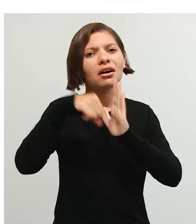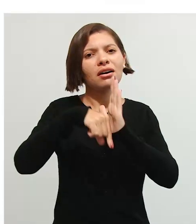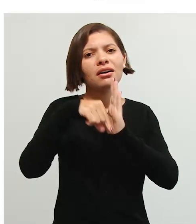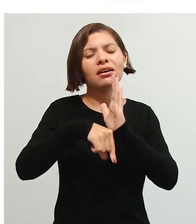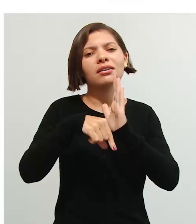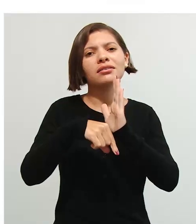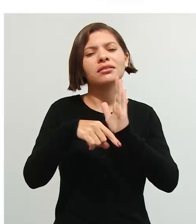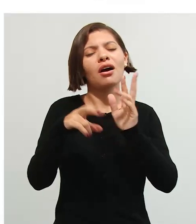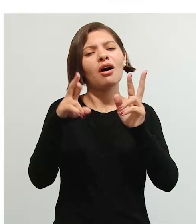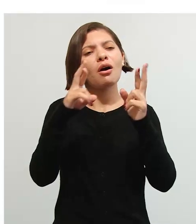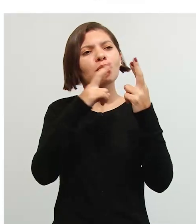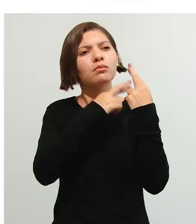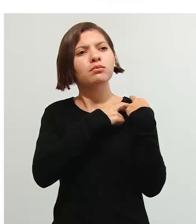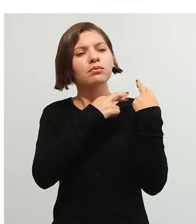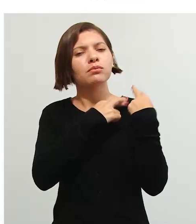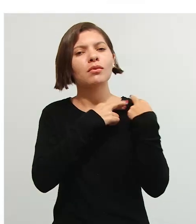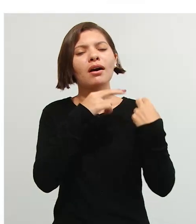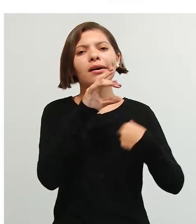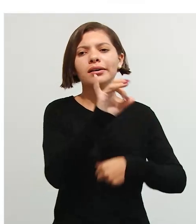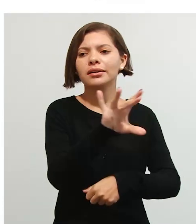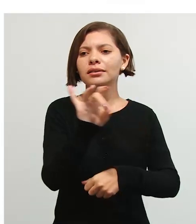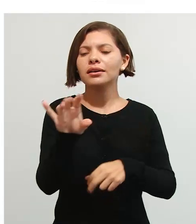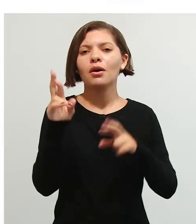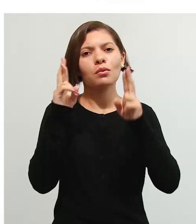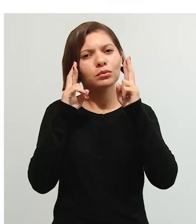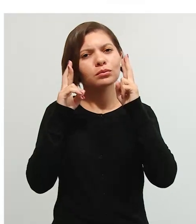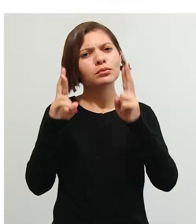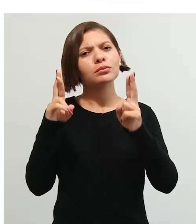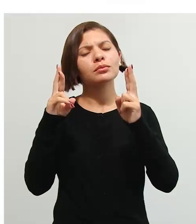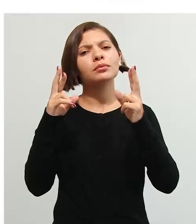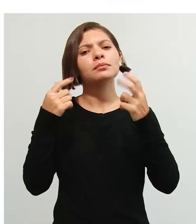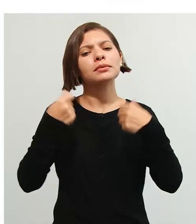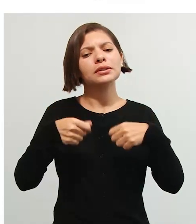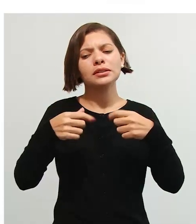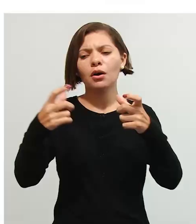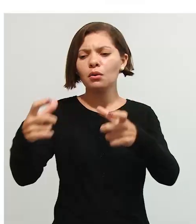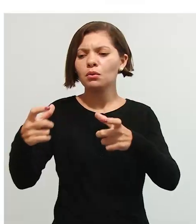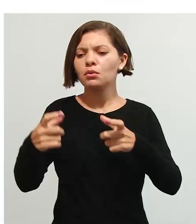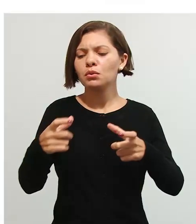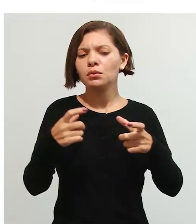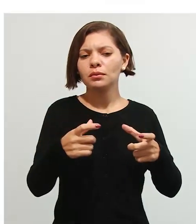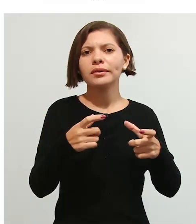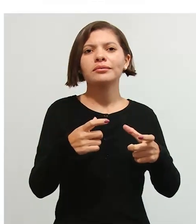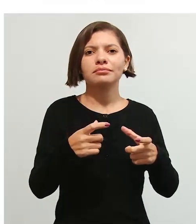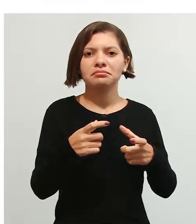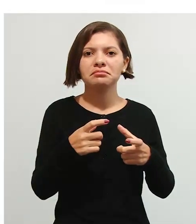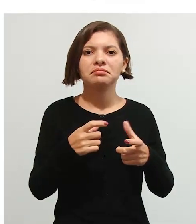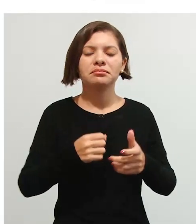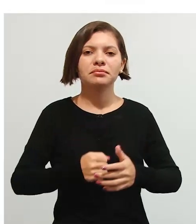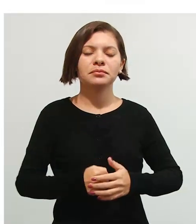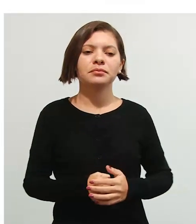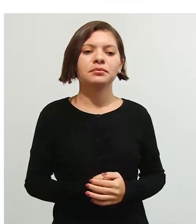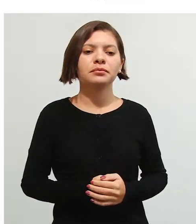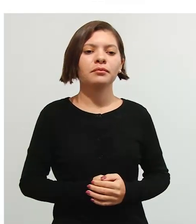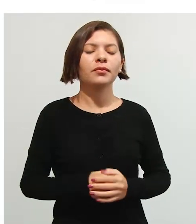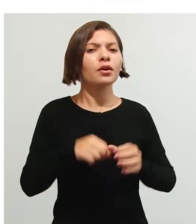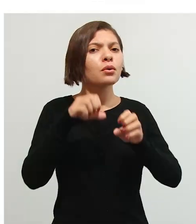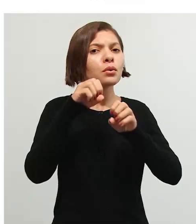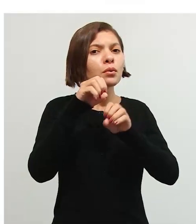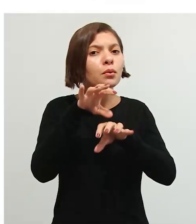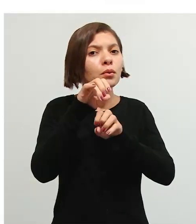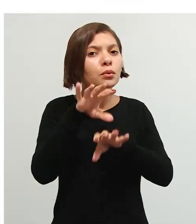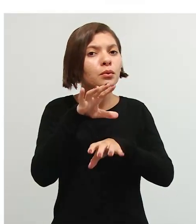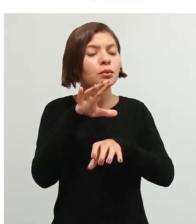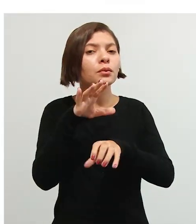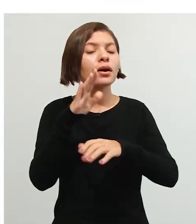profundo senso de responsabilidade em relação ao outro, um lugar de intensa interdependência. Em seu trabalho,